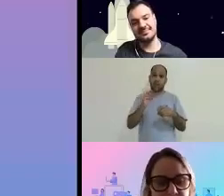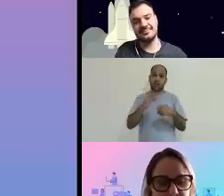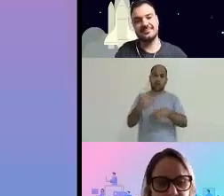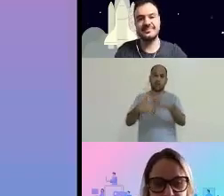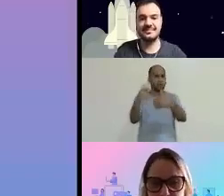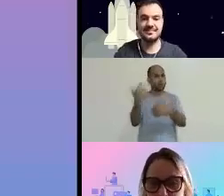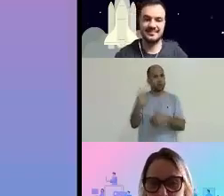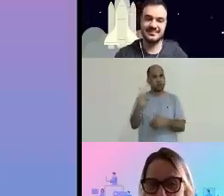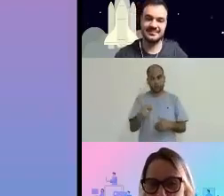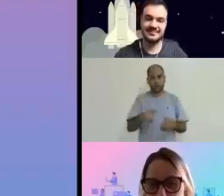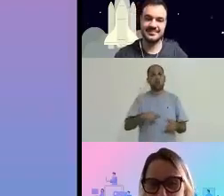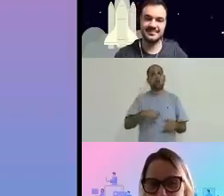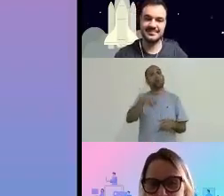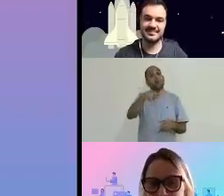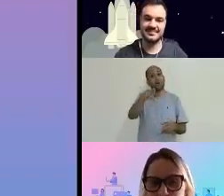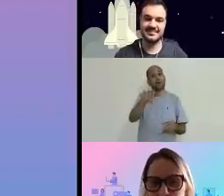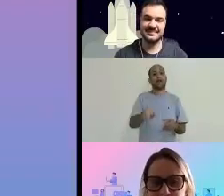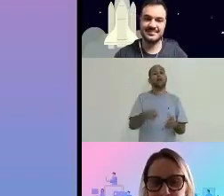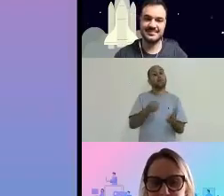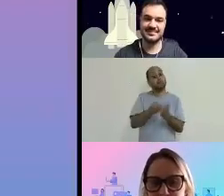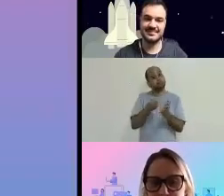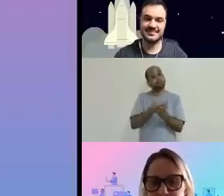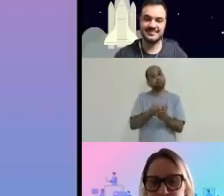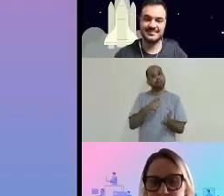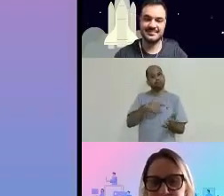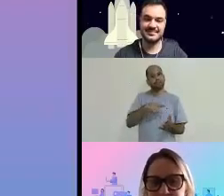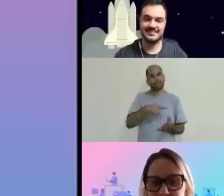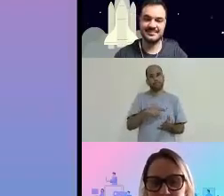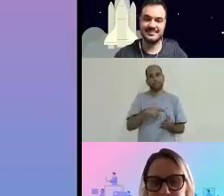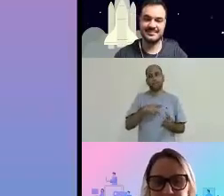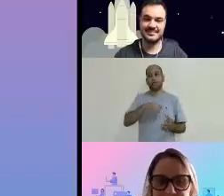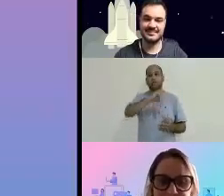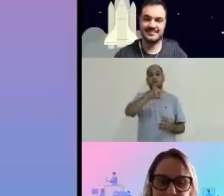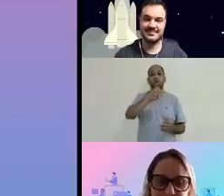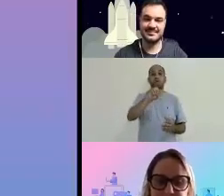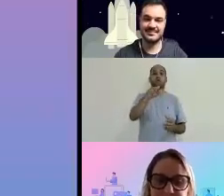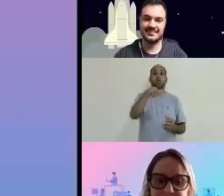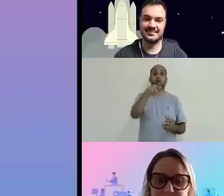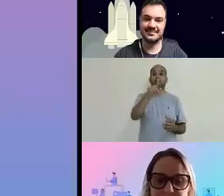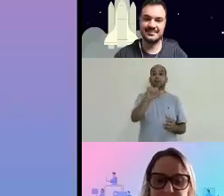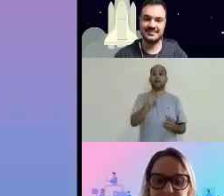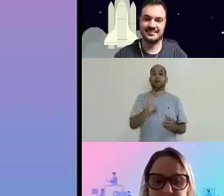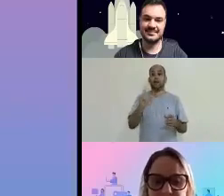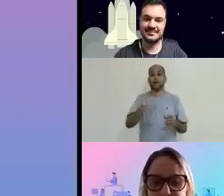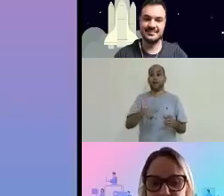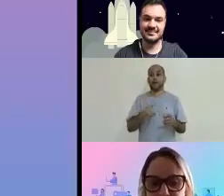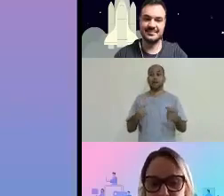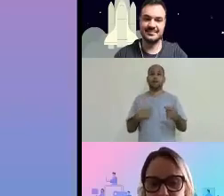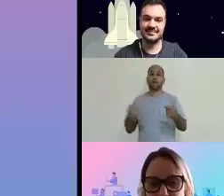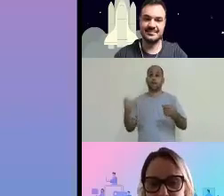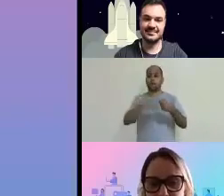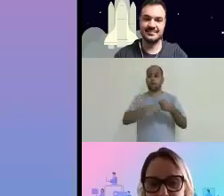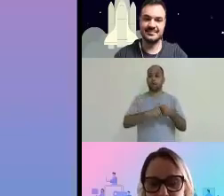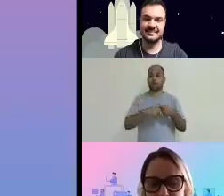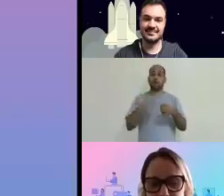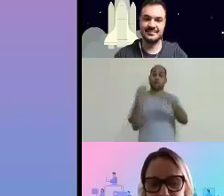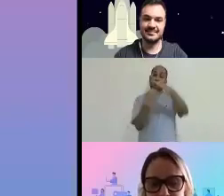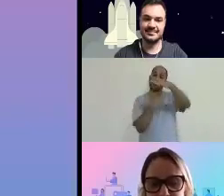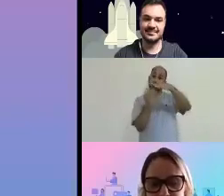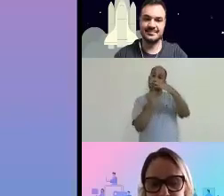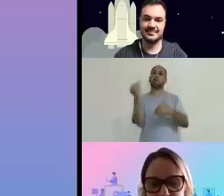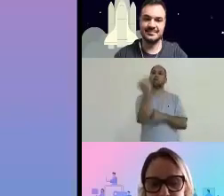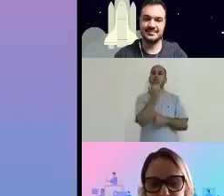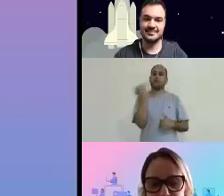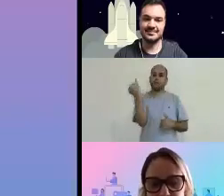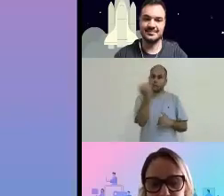mais vem exigindo isso. E o Jornada, ele é essa maneira da gente fazer essa ponte com empresas importantes, trazendo